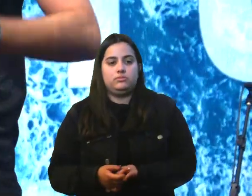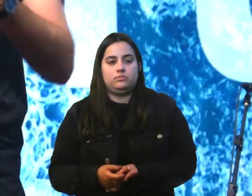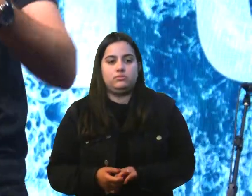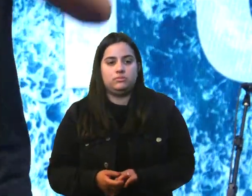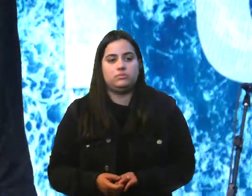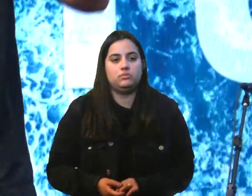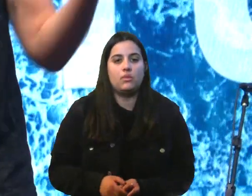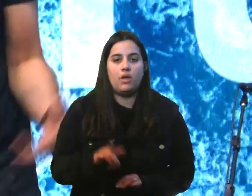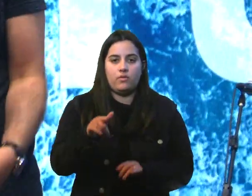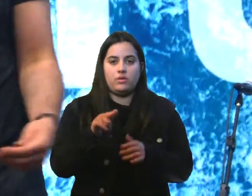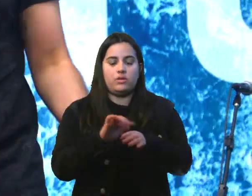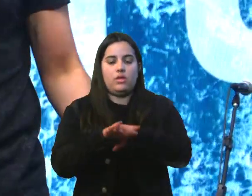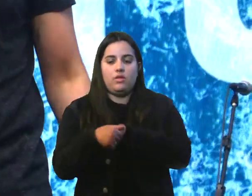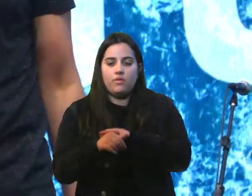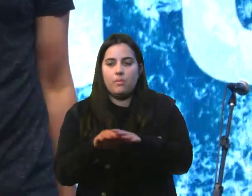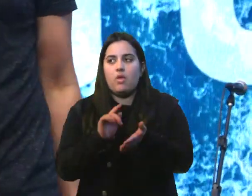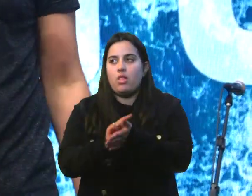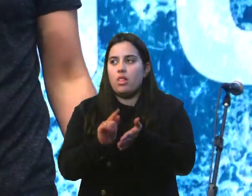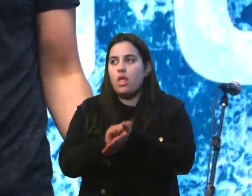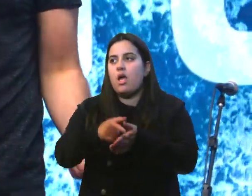Aí você lava a mão, lava a testa.